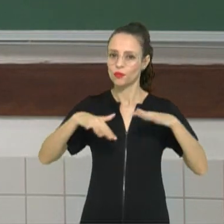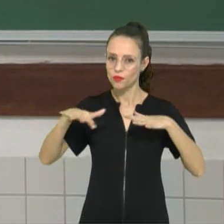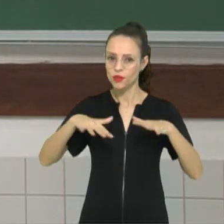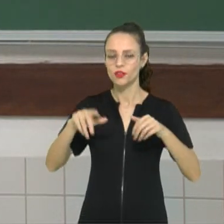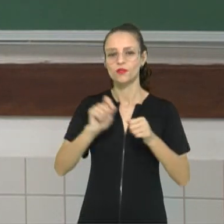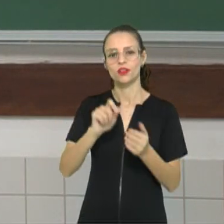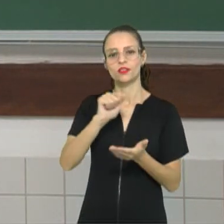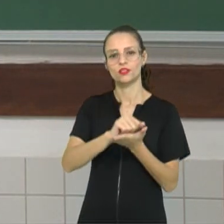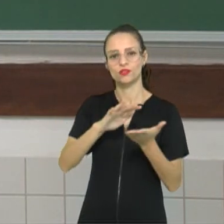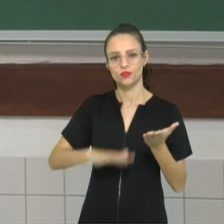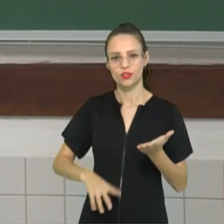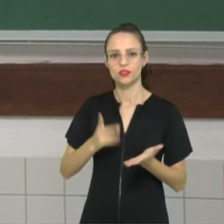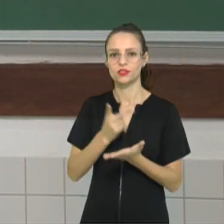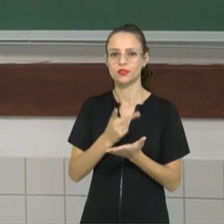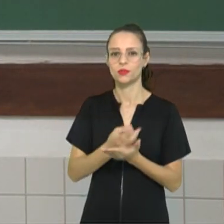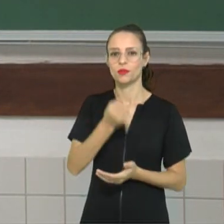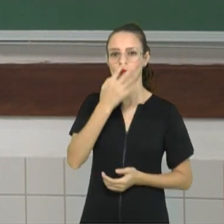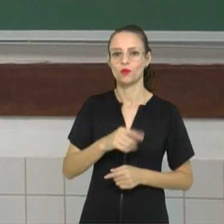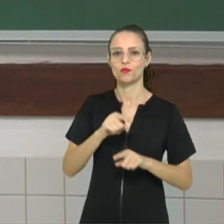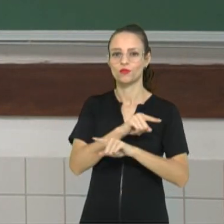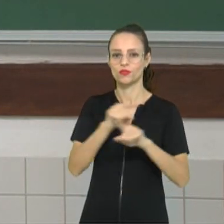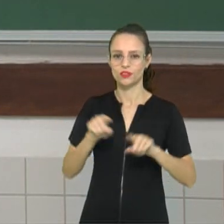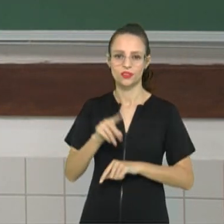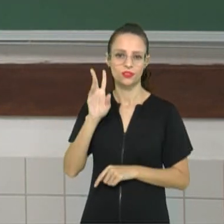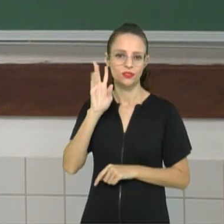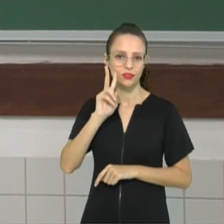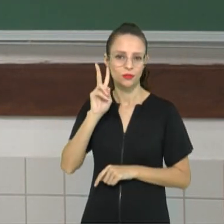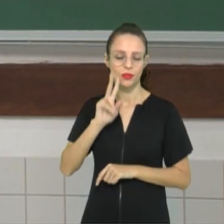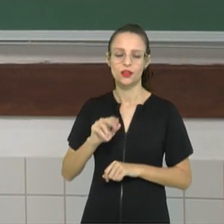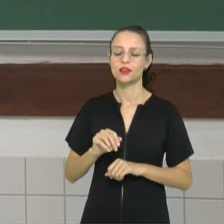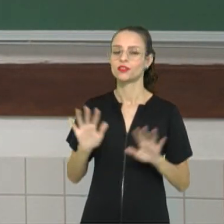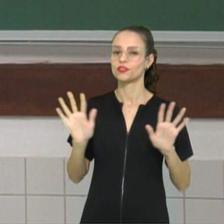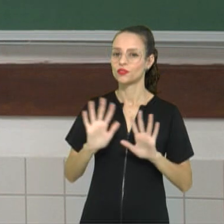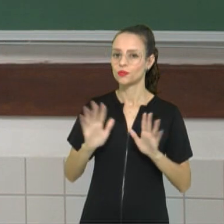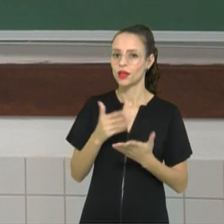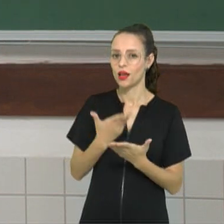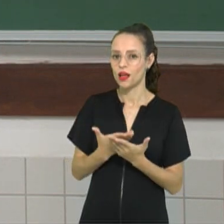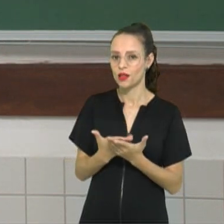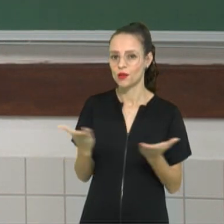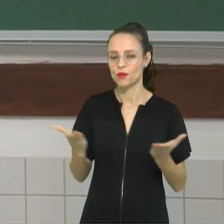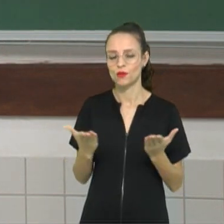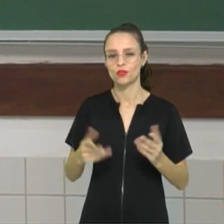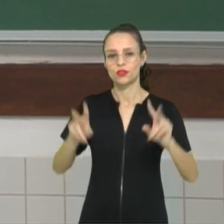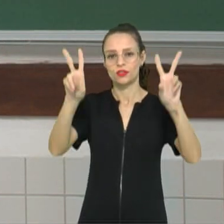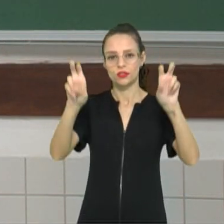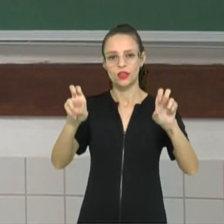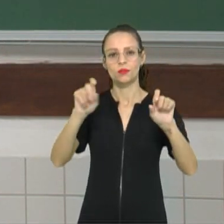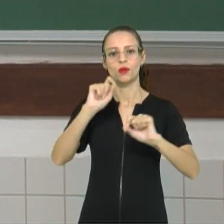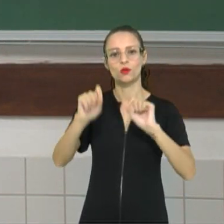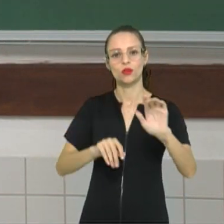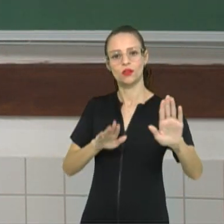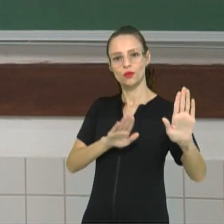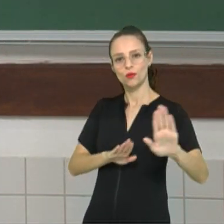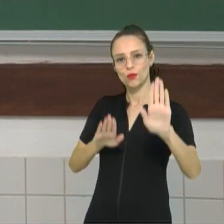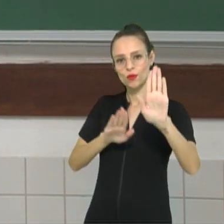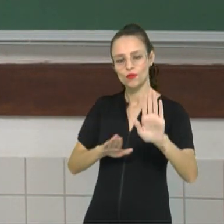realiza os exercícios, sempre é bom lembrar vocês. Assim eu me despeço da aula de hoje que falamos sobre o esporte de combate